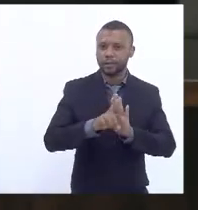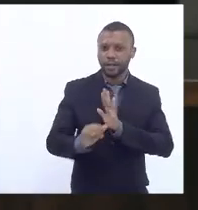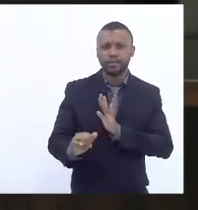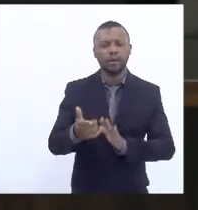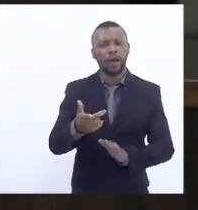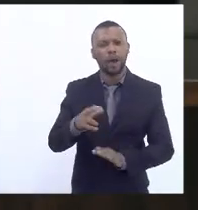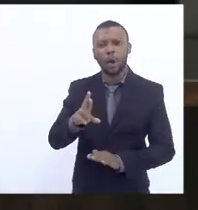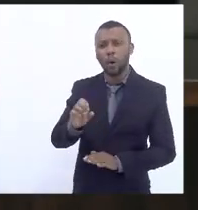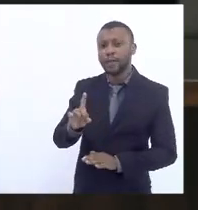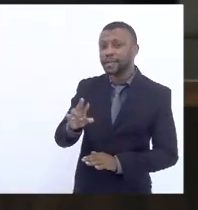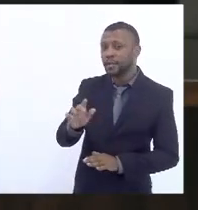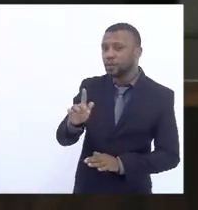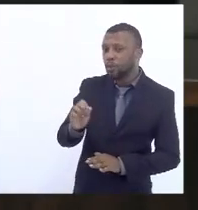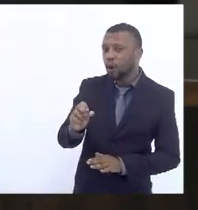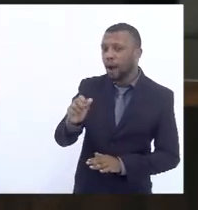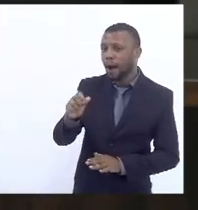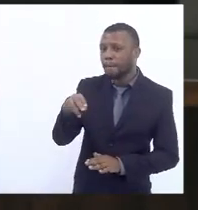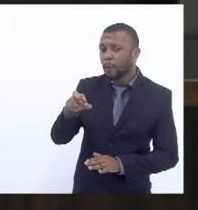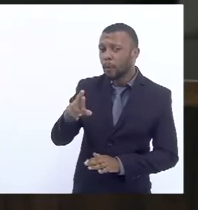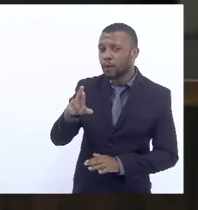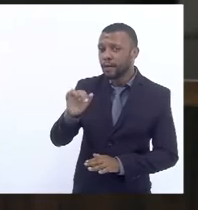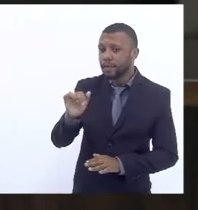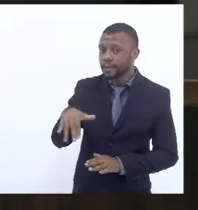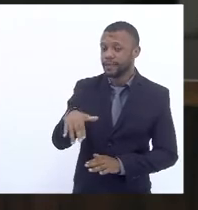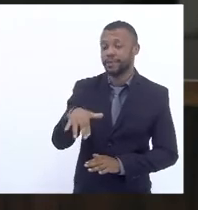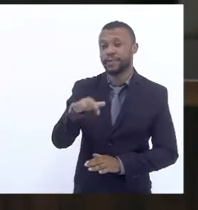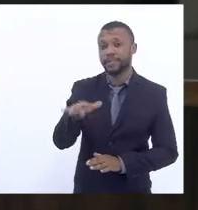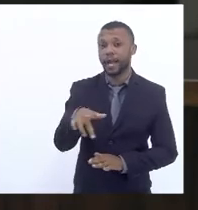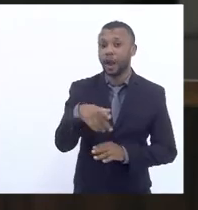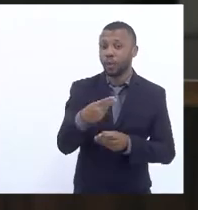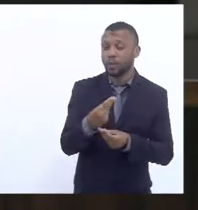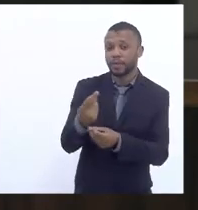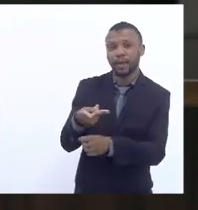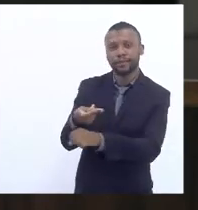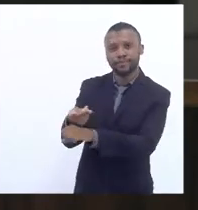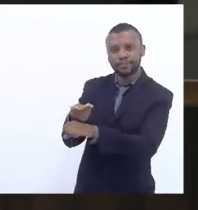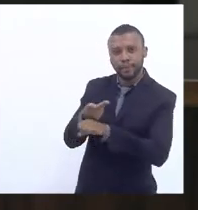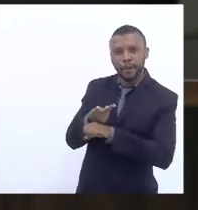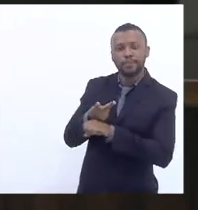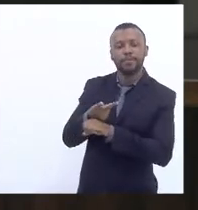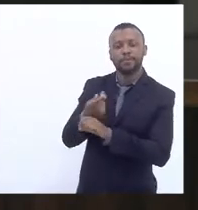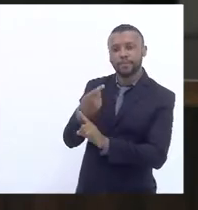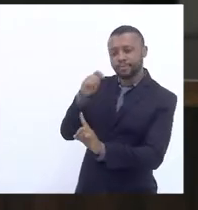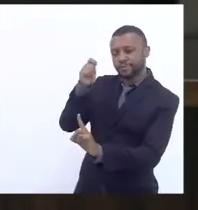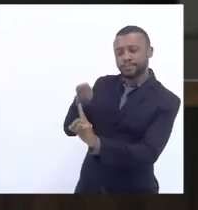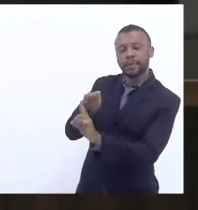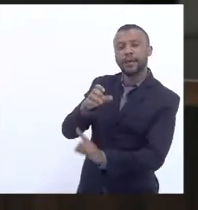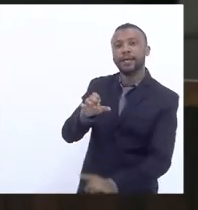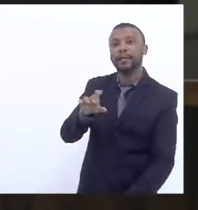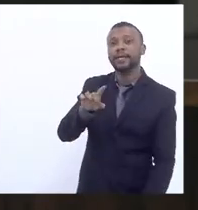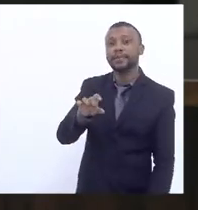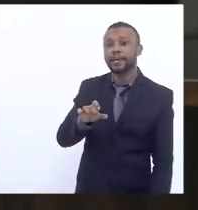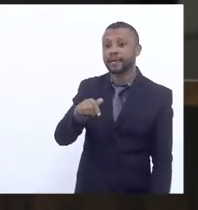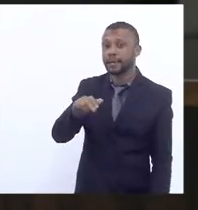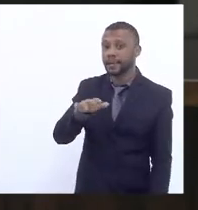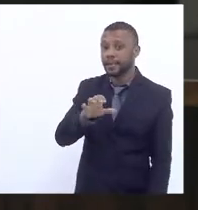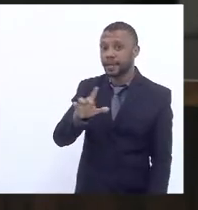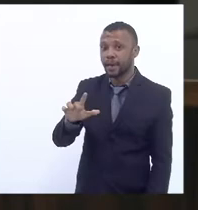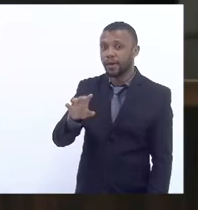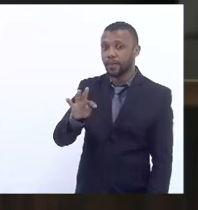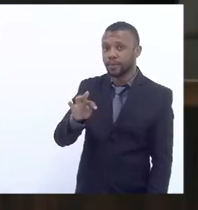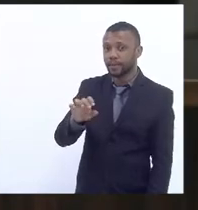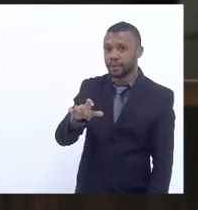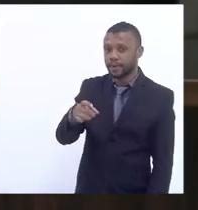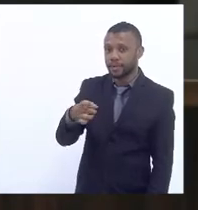a Ezequiel Cortais Teixeira, da Comissão de Normas internas e proposições externas,